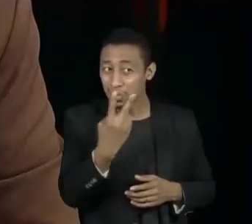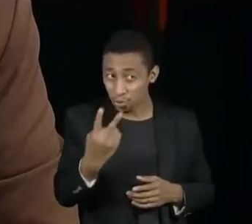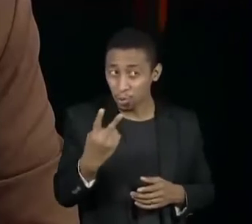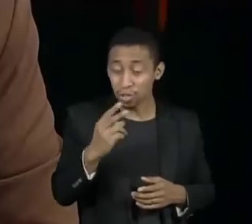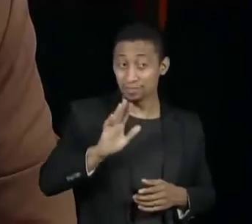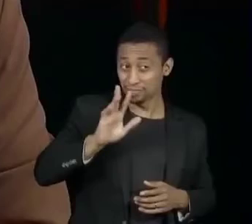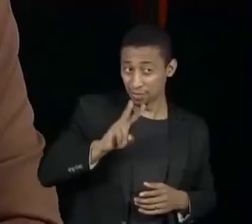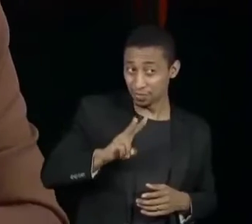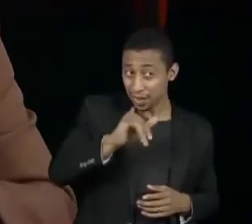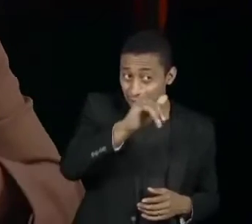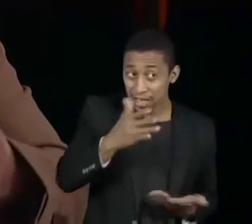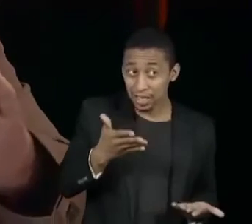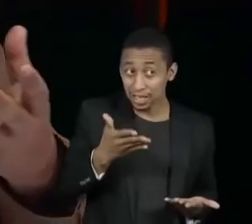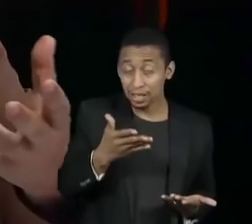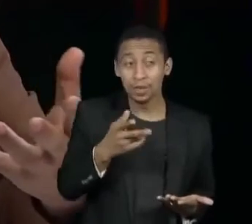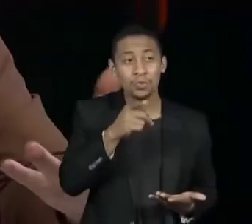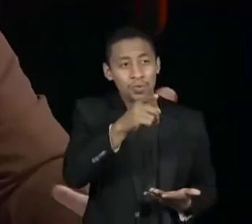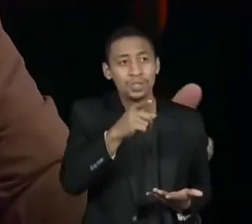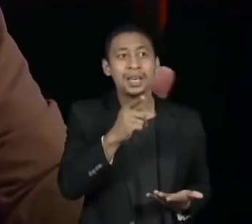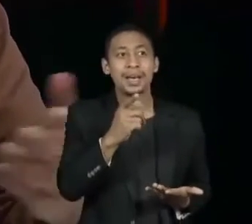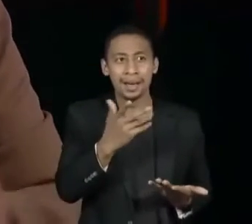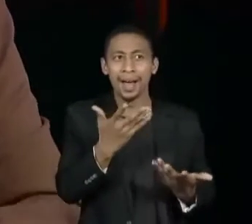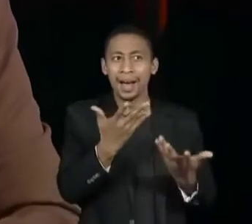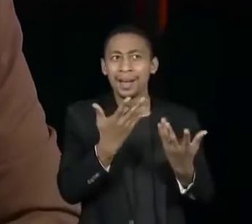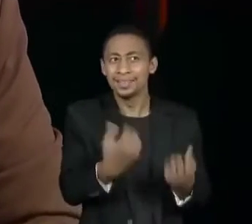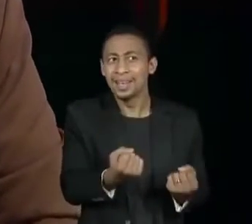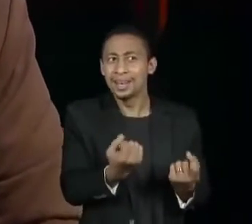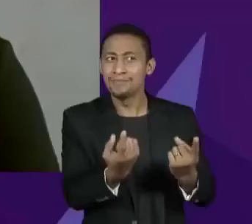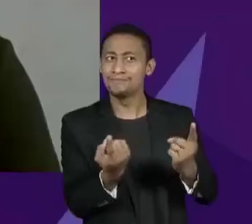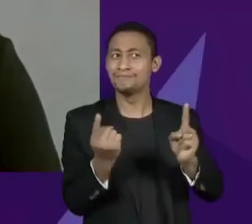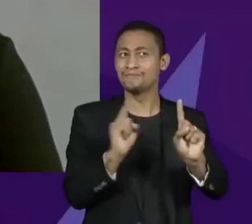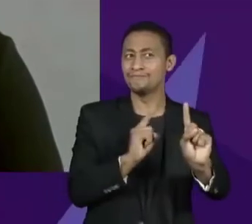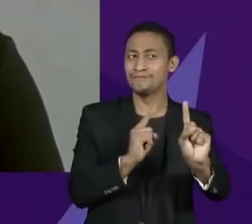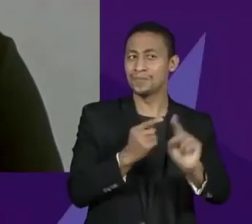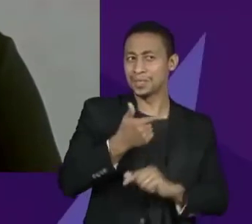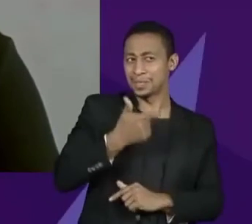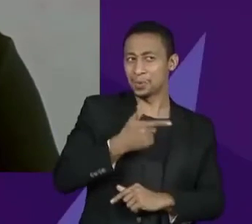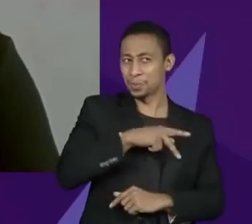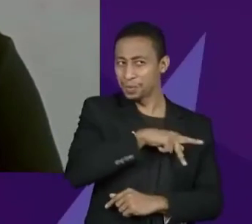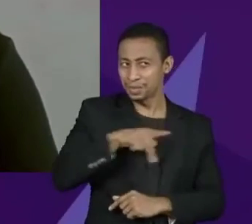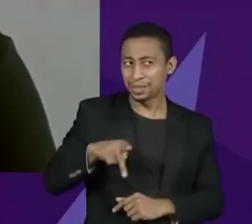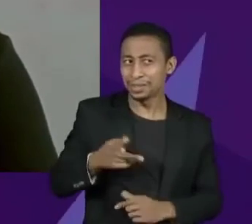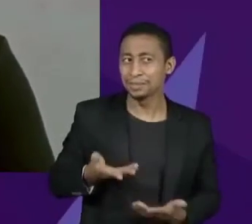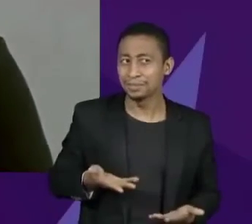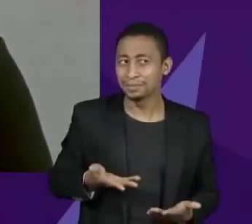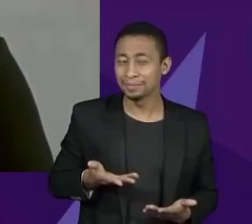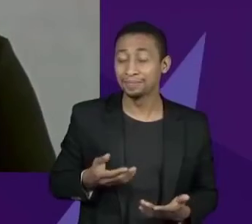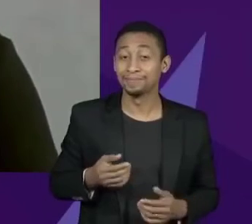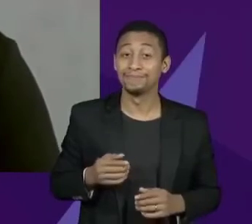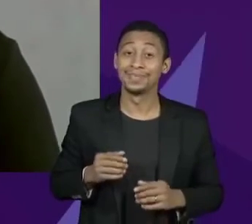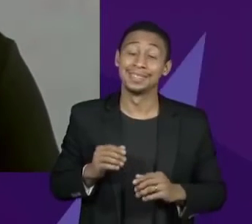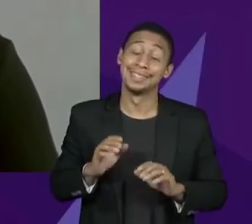Você se contentaria em ser assim, um vice decorativo? Olha,